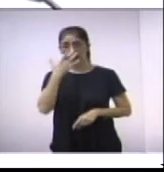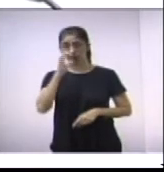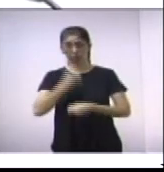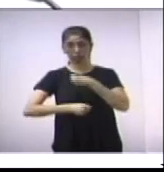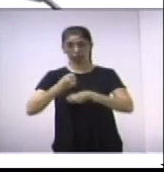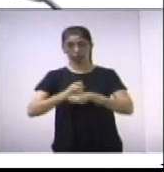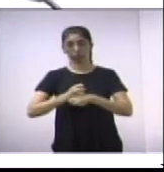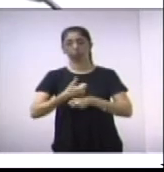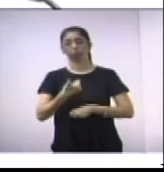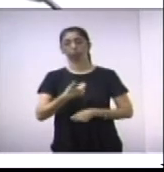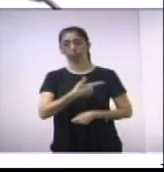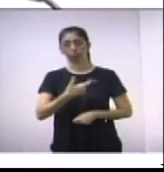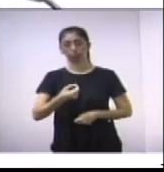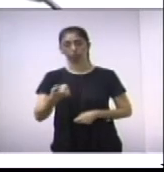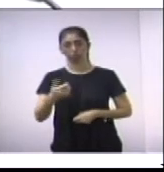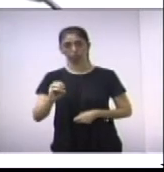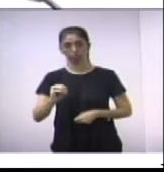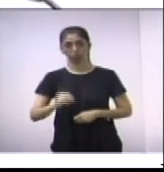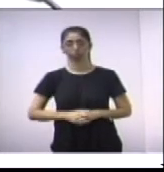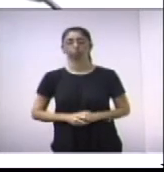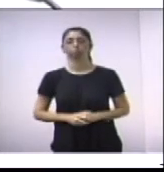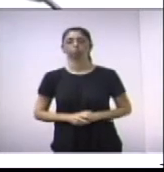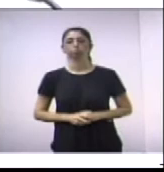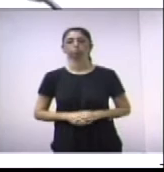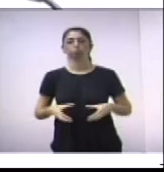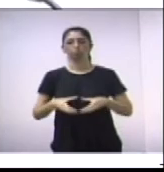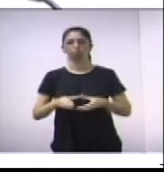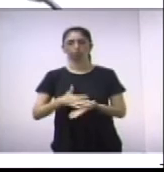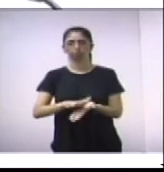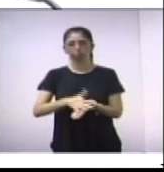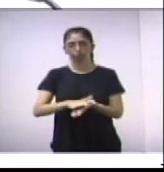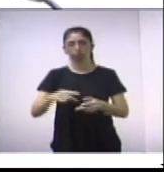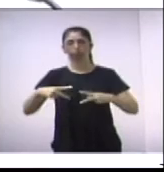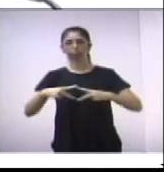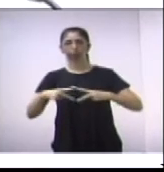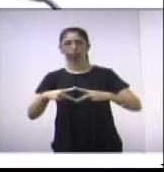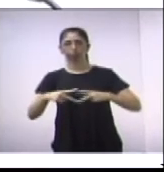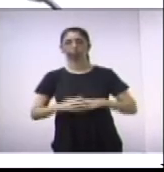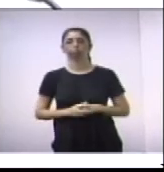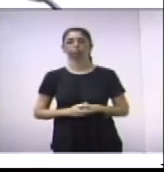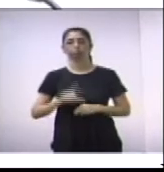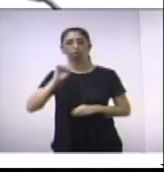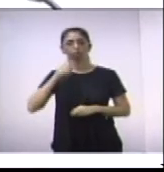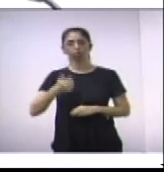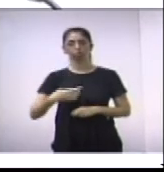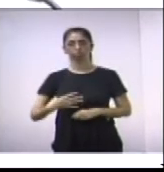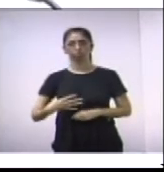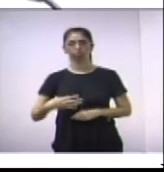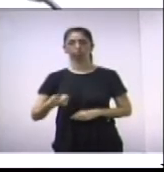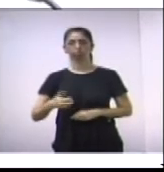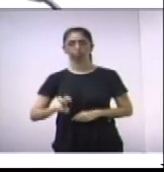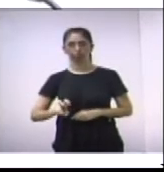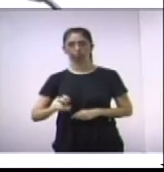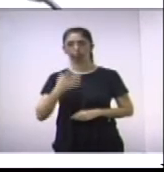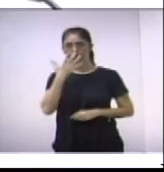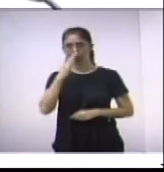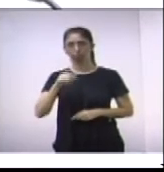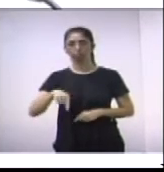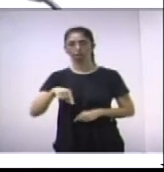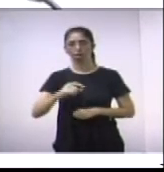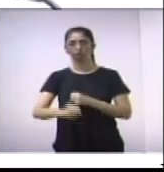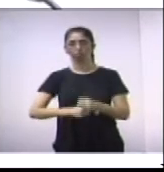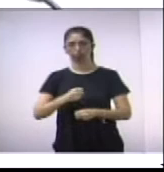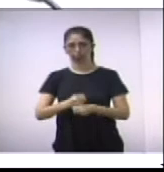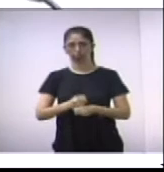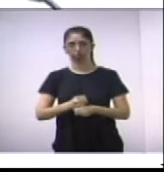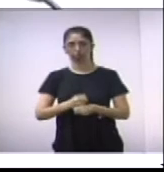na folha 2, constam as escolas de samba que Paulínia que desfilaram nos dias 14 e 15 de fevereiro desse corrente ano,